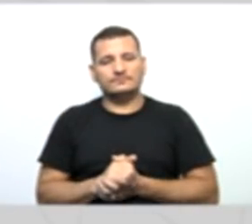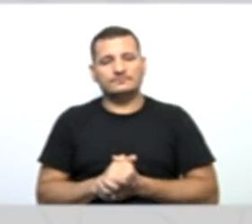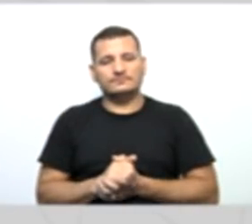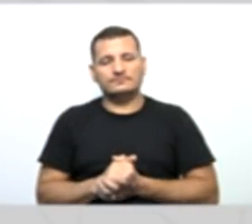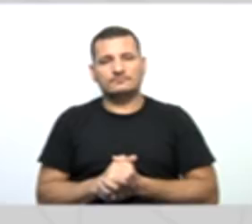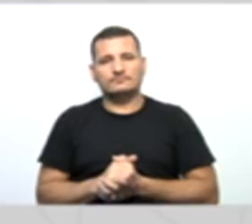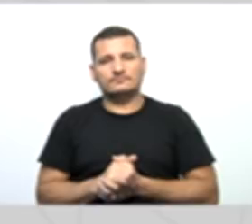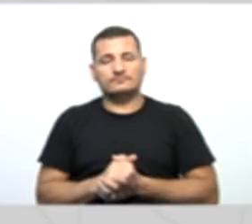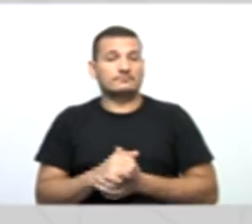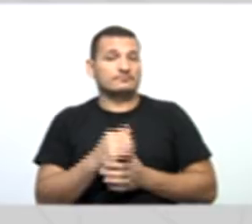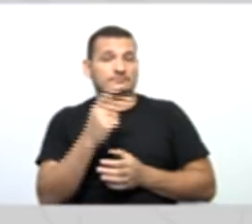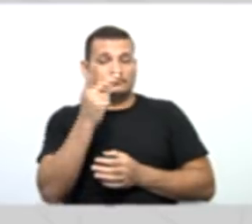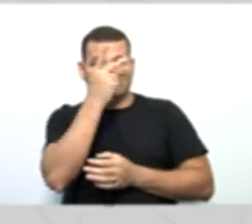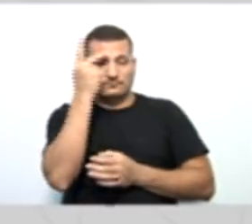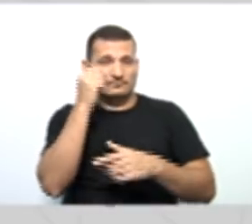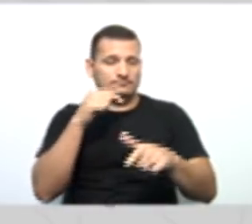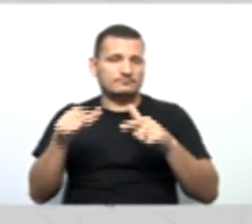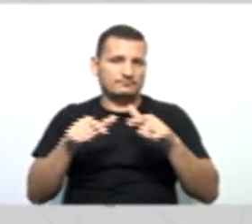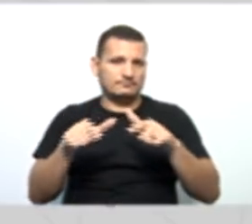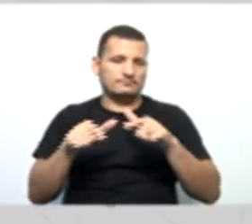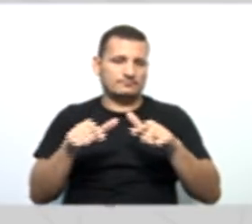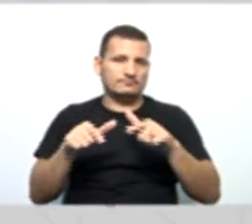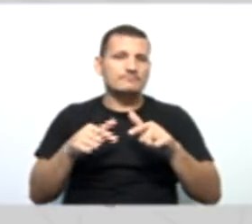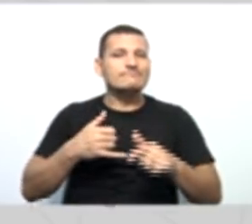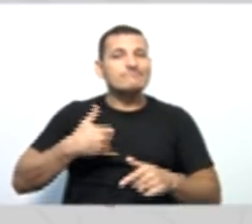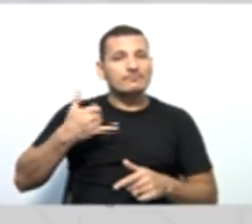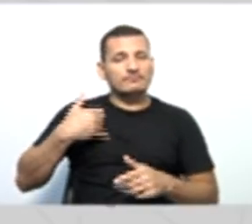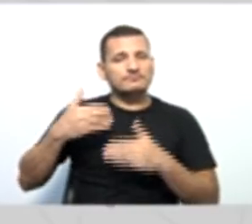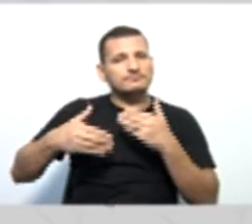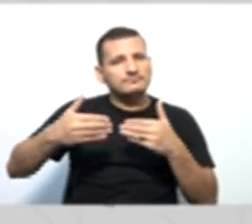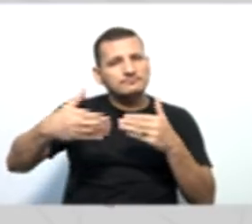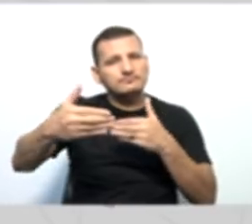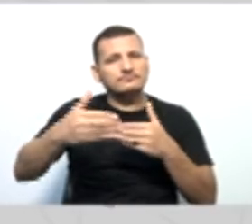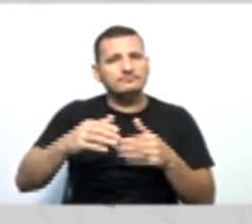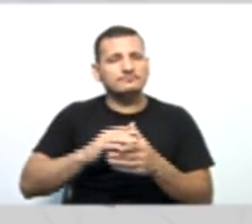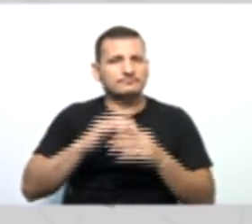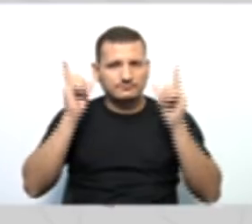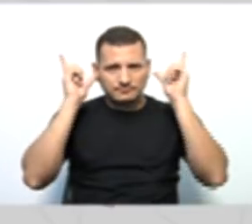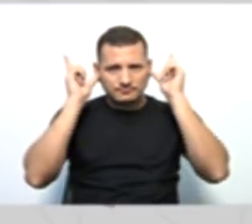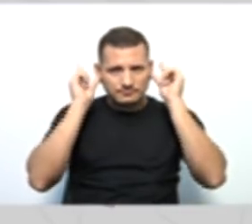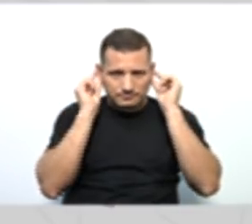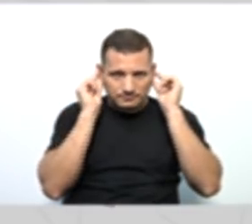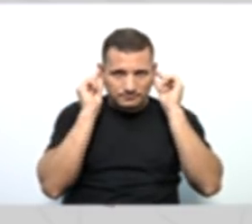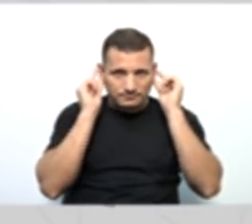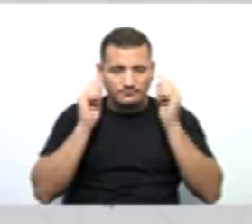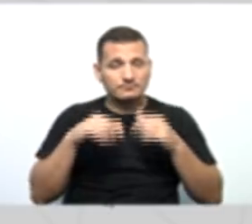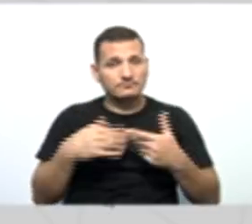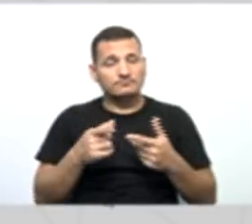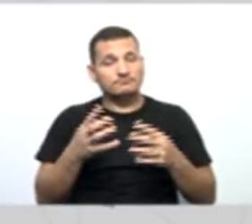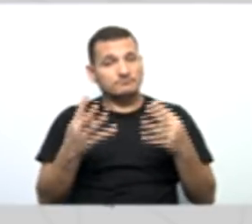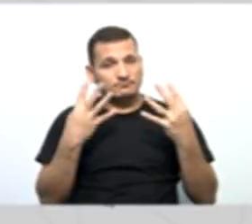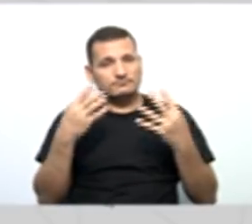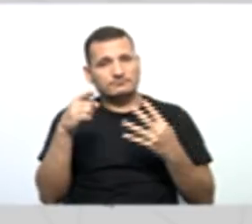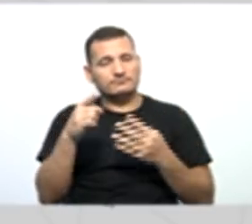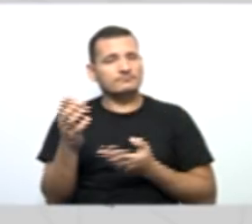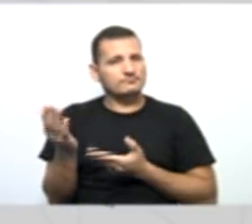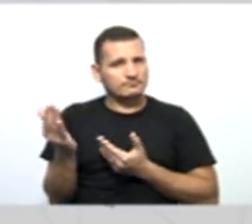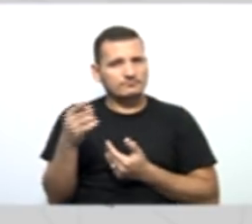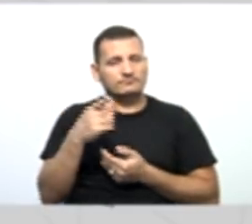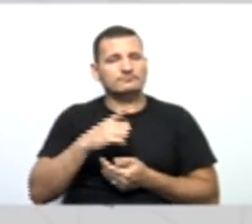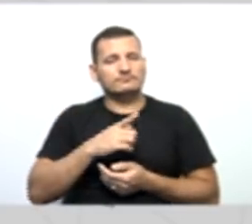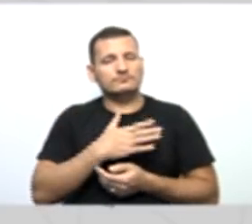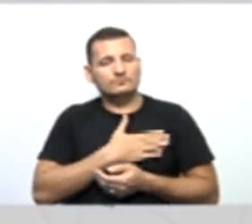subjetivamente ao trabalhador no decorrer do tempo, no decorrer da idade. Eu chamo a atenção aqui também, Para você que é jovem, não é? Que gosta de ir